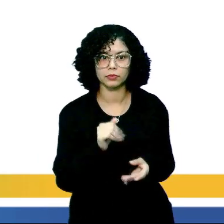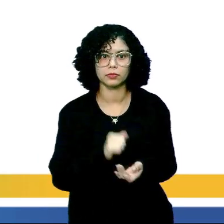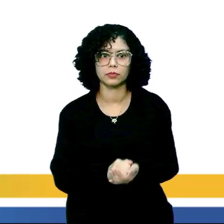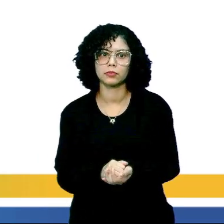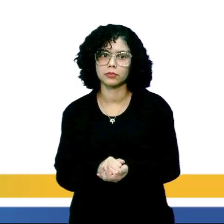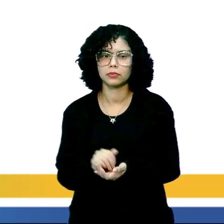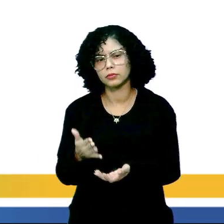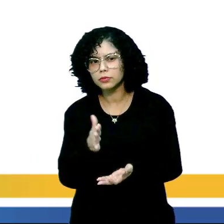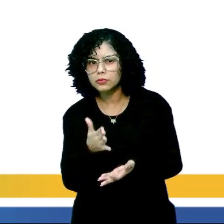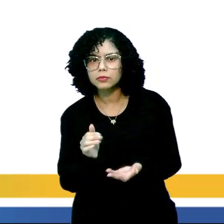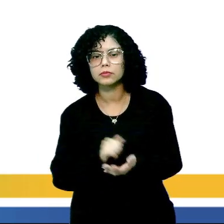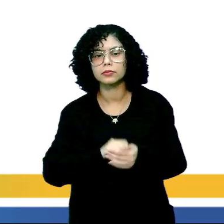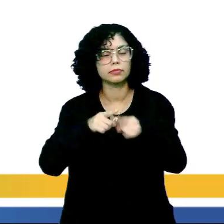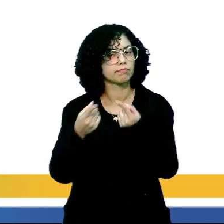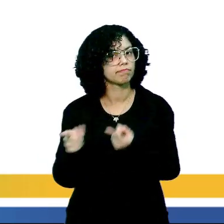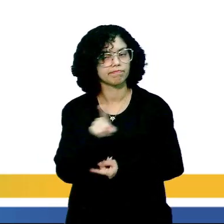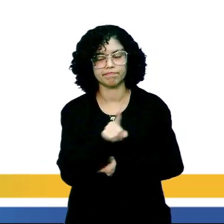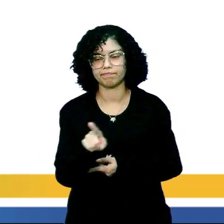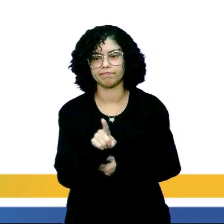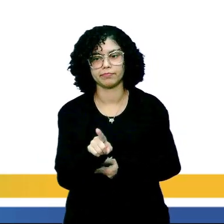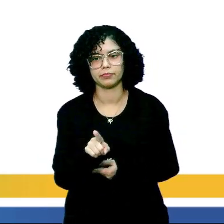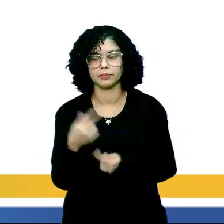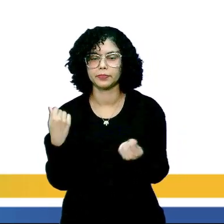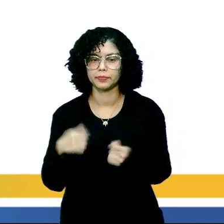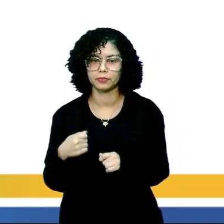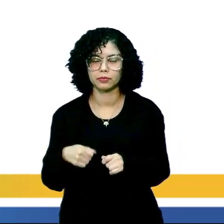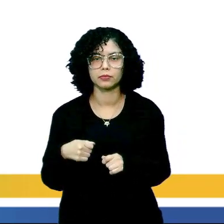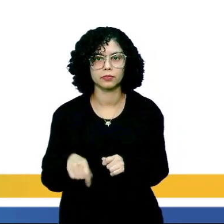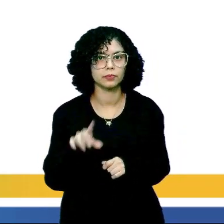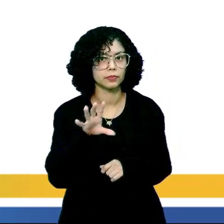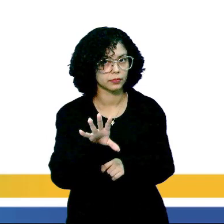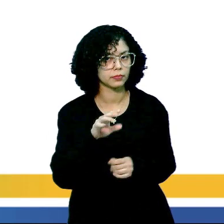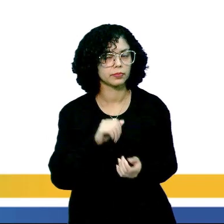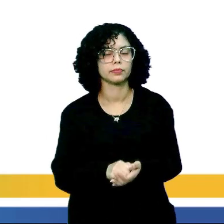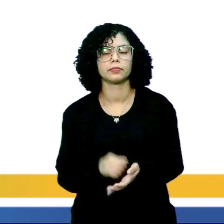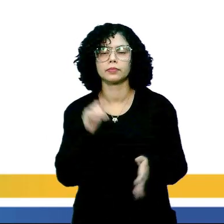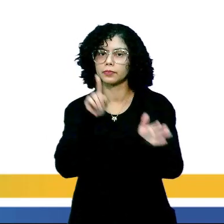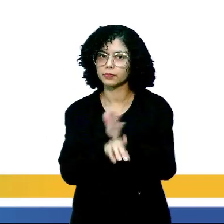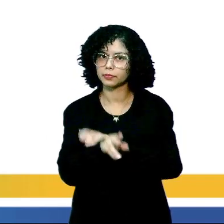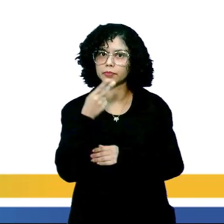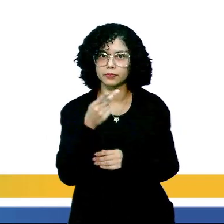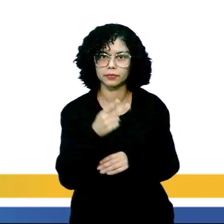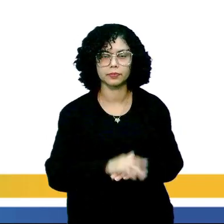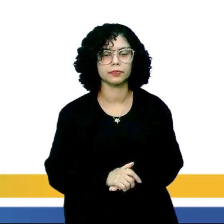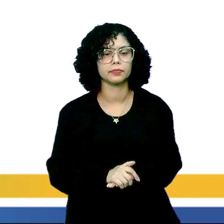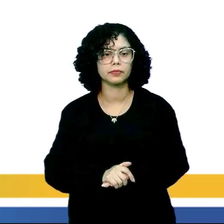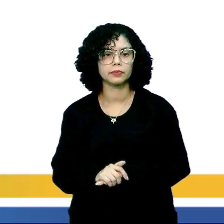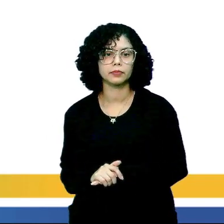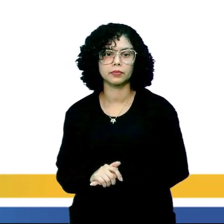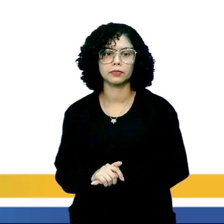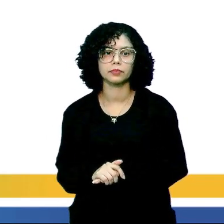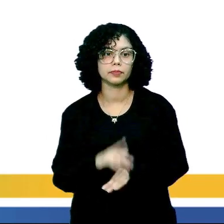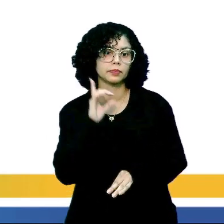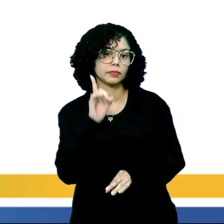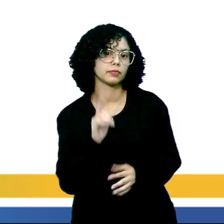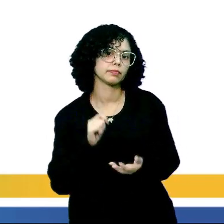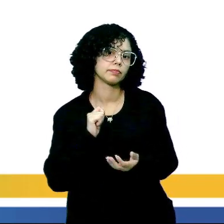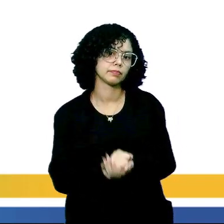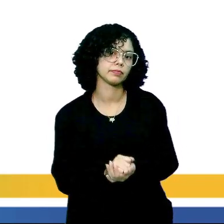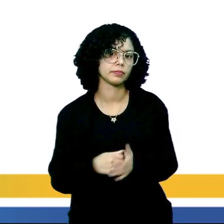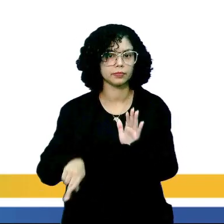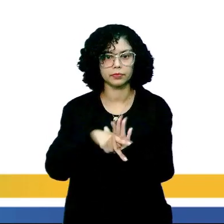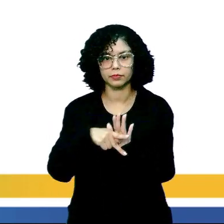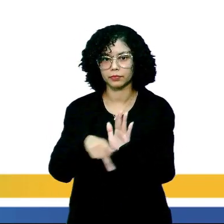até certo, né? Mas não era necessariamente isso o que a questão C estava querendo dizer. A letra D, que